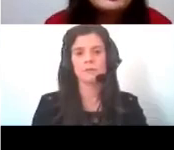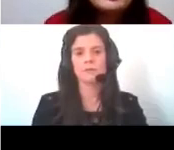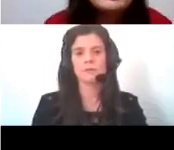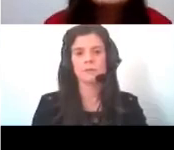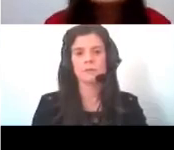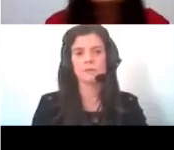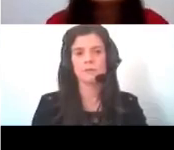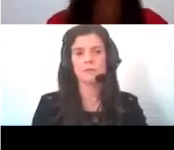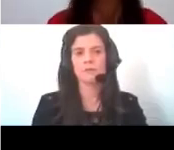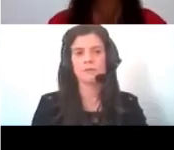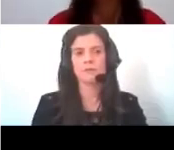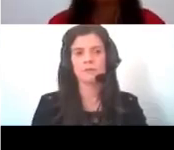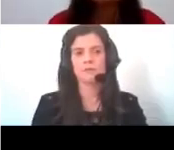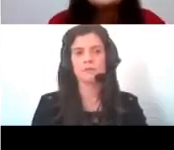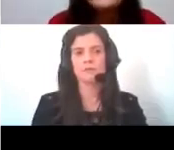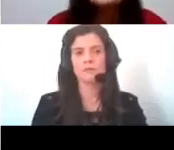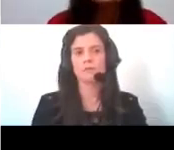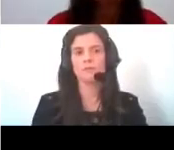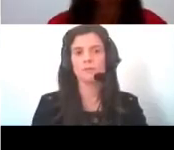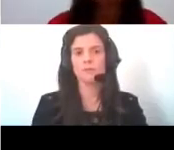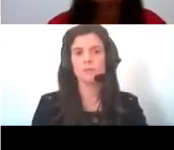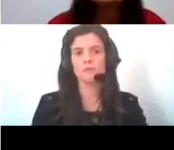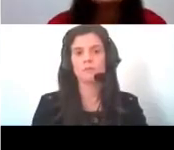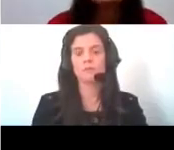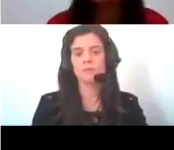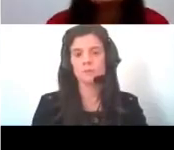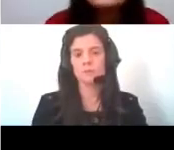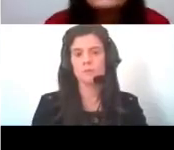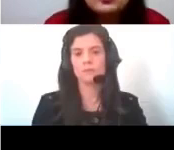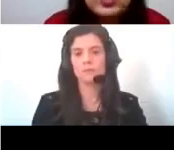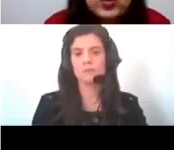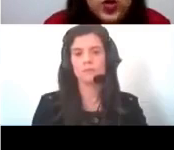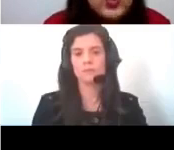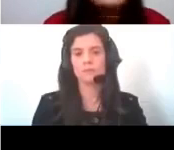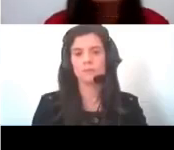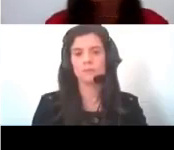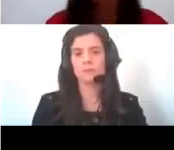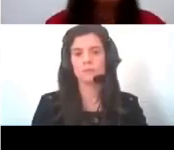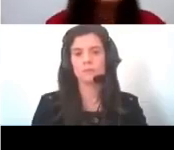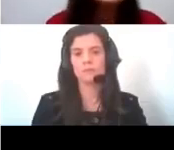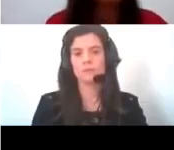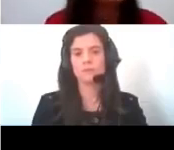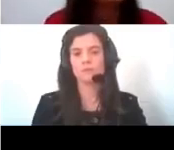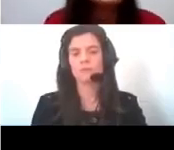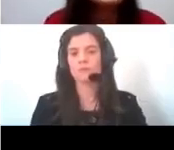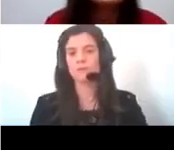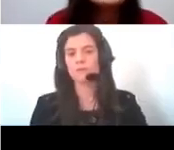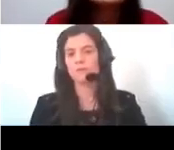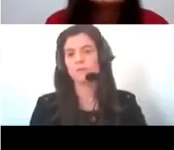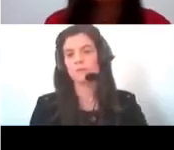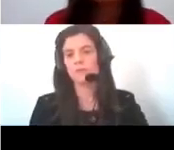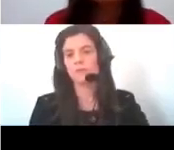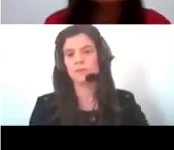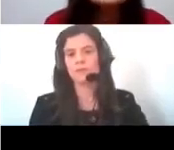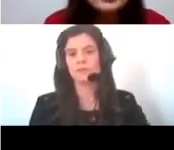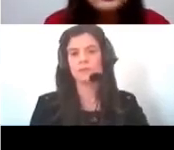dessa secretaria é assegurar a educação de qualidade, garantir o acesso e permanência dos alunos na escola e preparar esses alunos para o